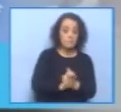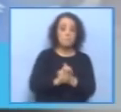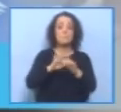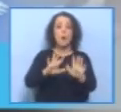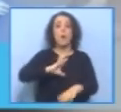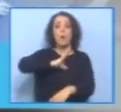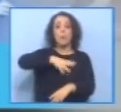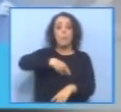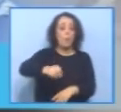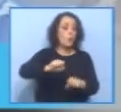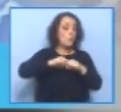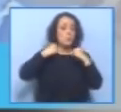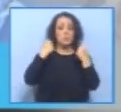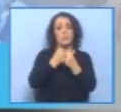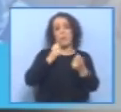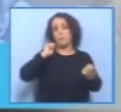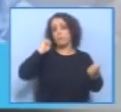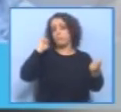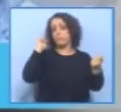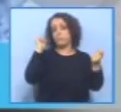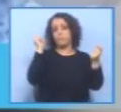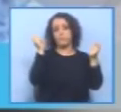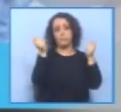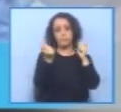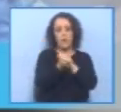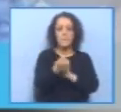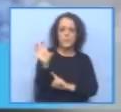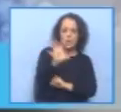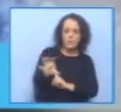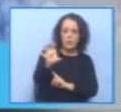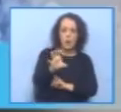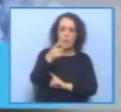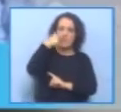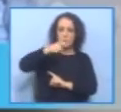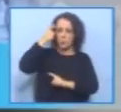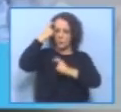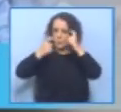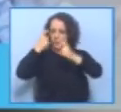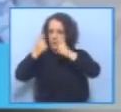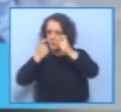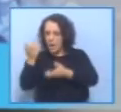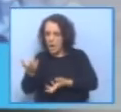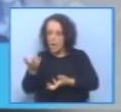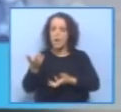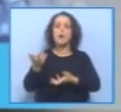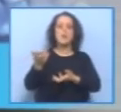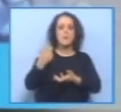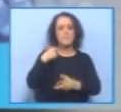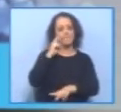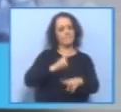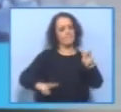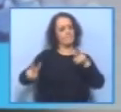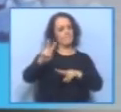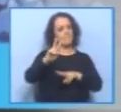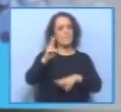o mundo, a sociedade mudou e mudou a forma de pensar das pessoas e vemos que o fenómeno